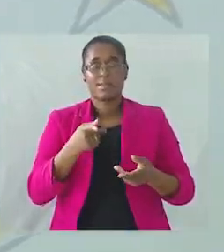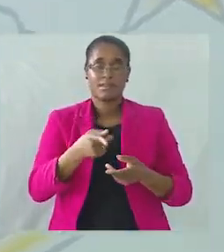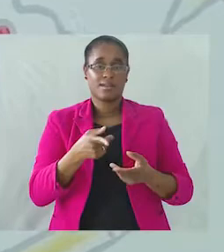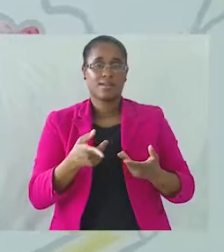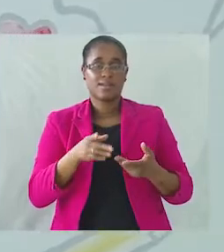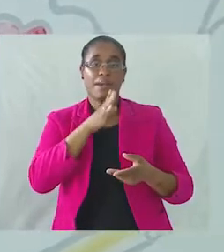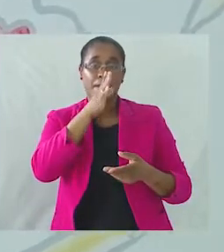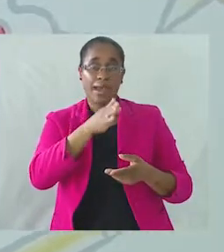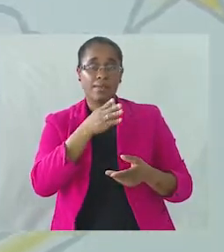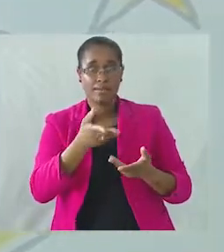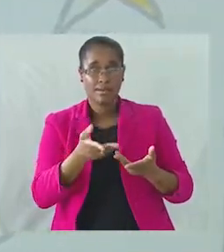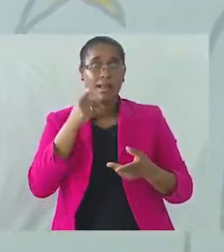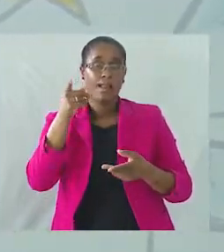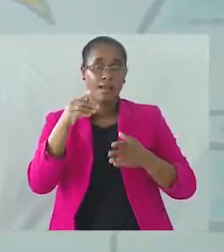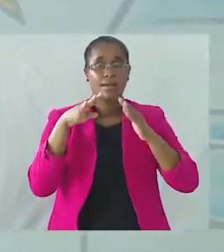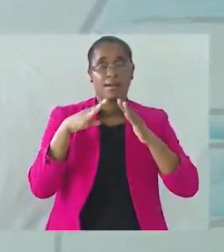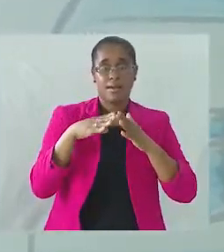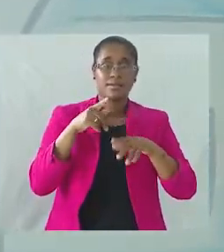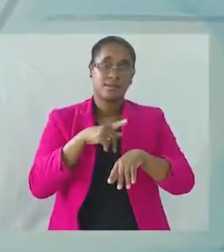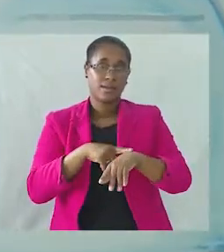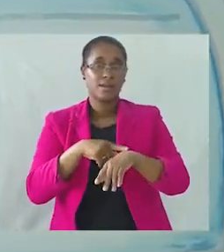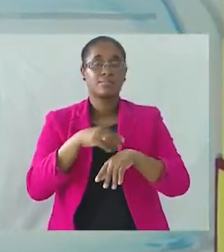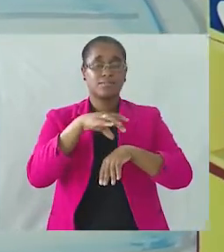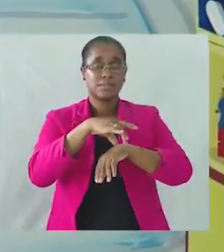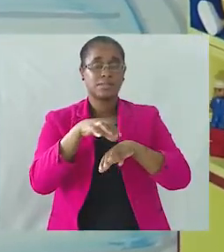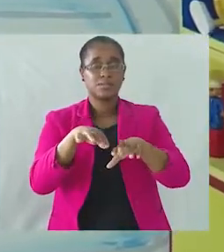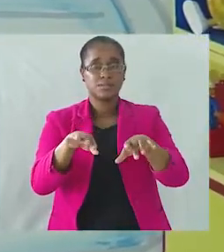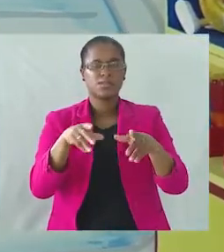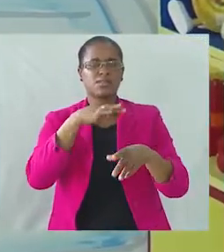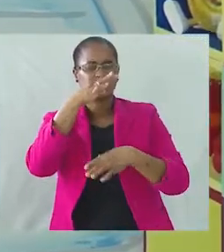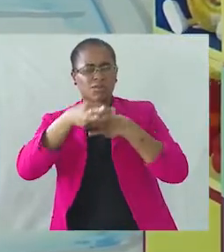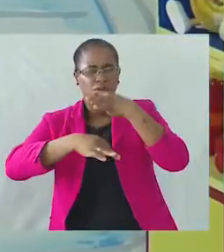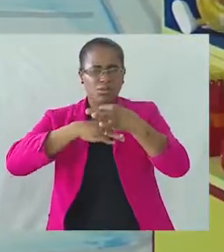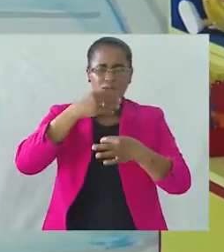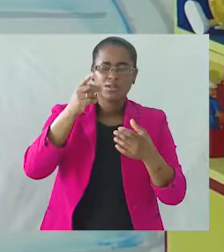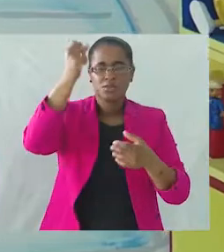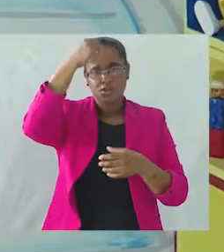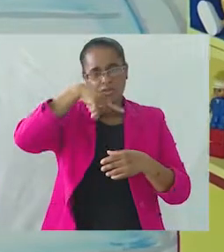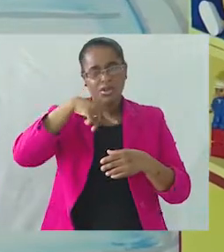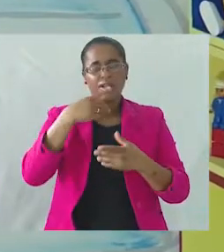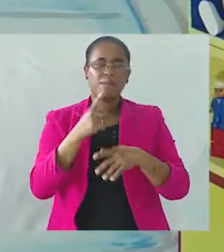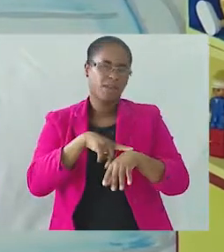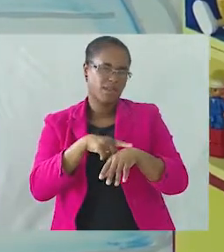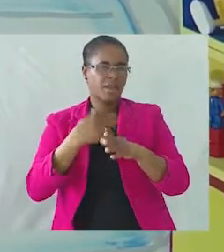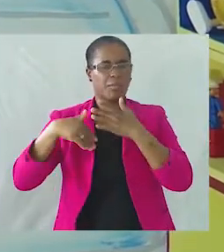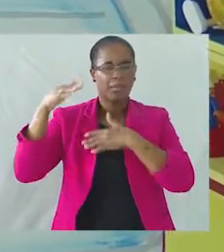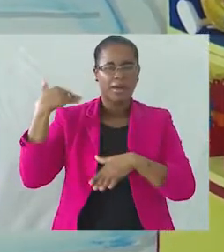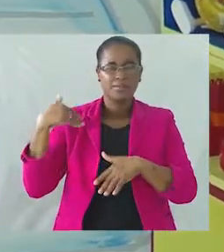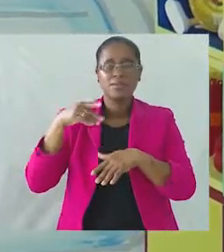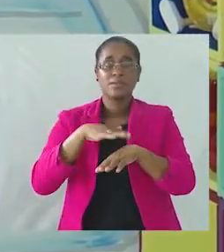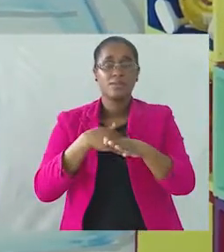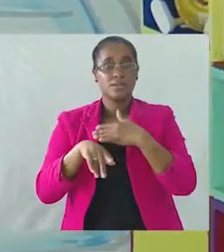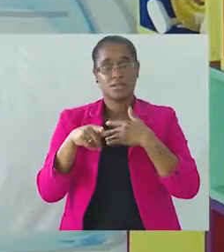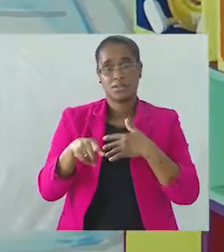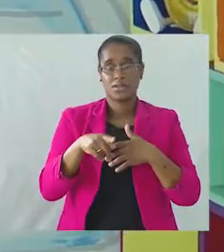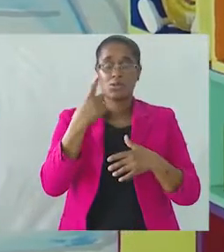essa prática lá em casa, nesse tempo de pandemia, contar algumas histórias para passar o tempo e fazer disso